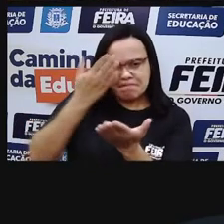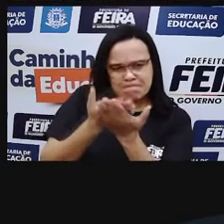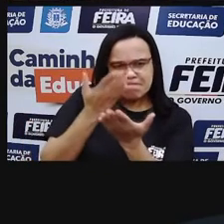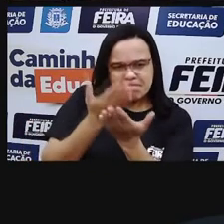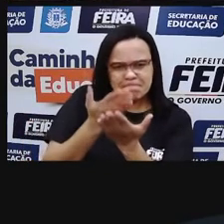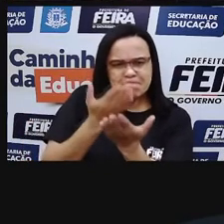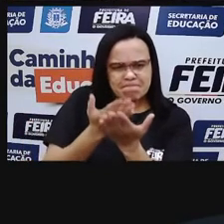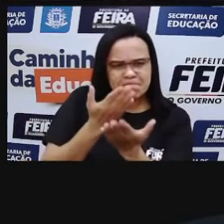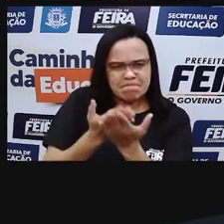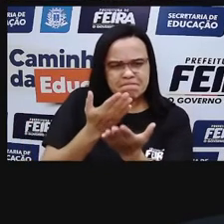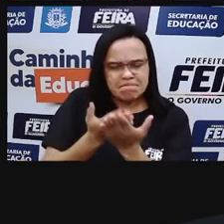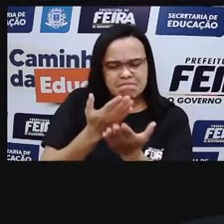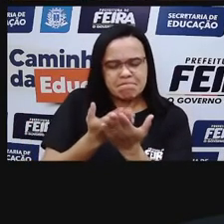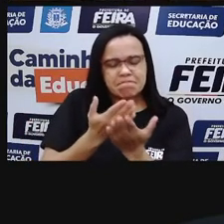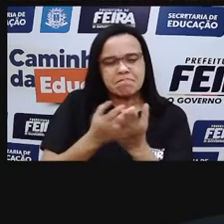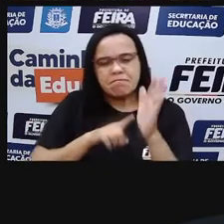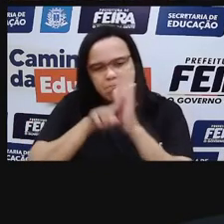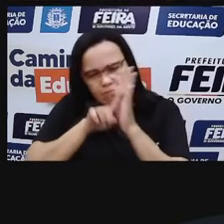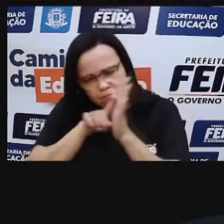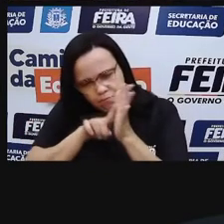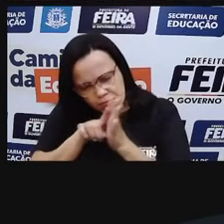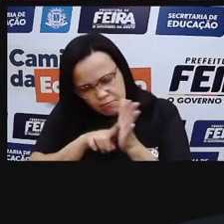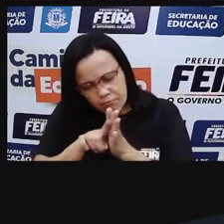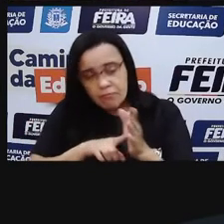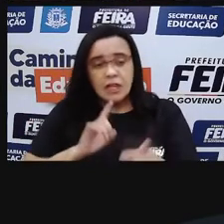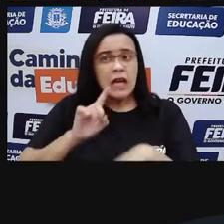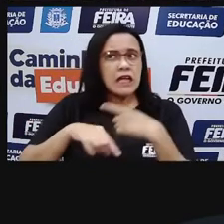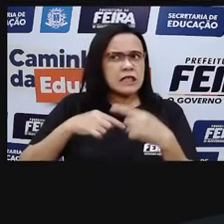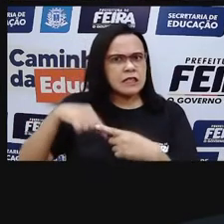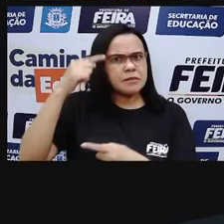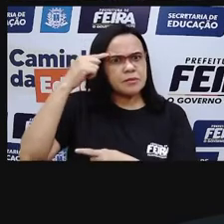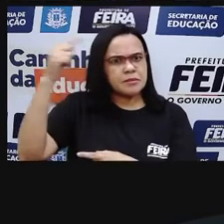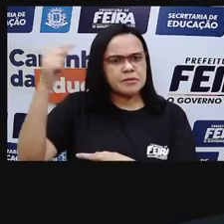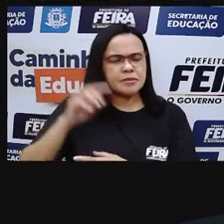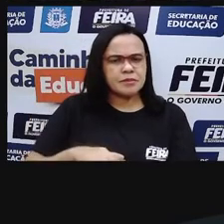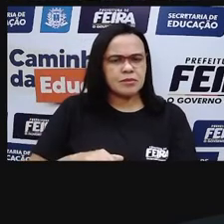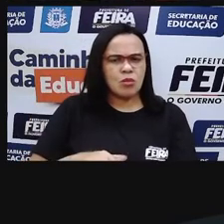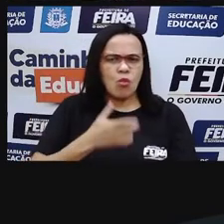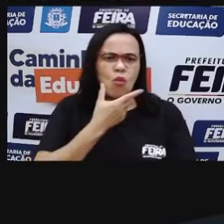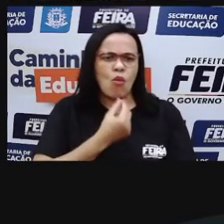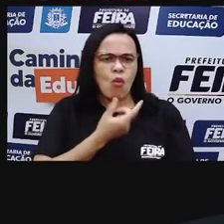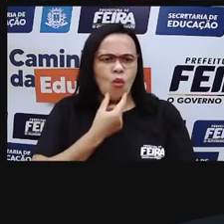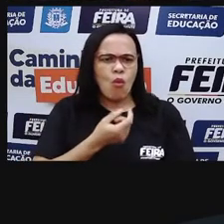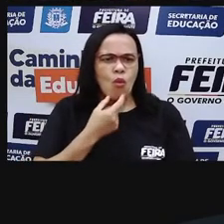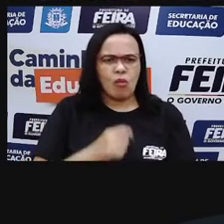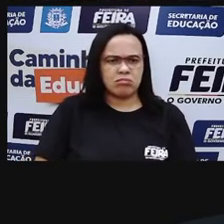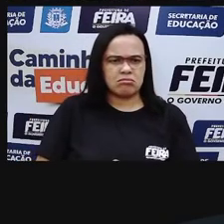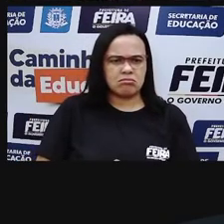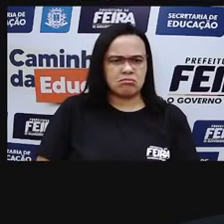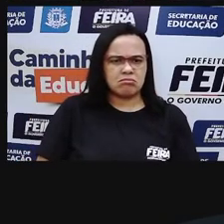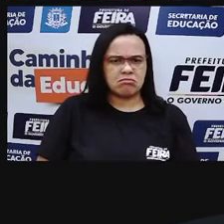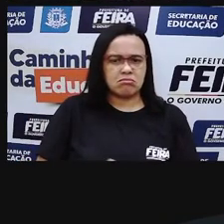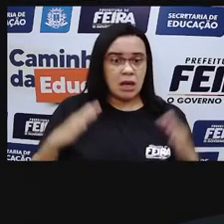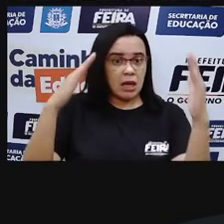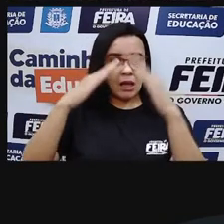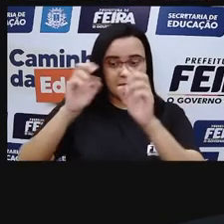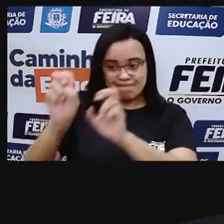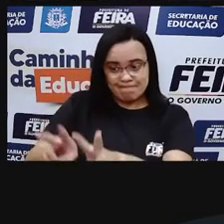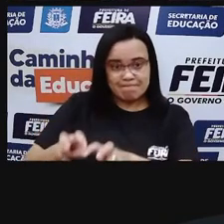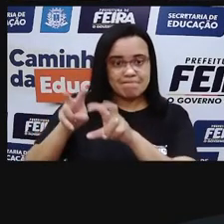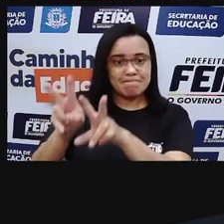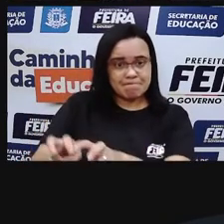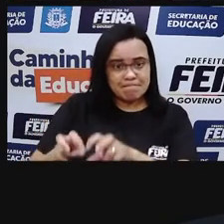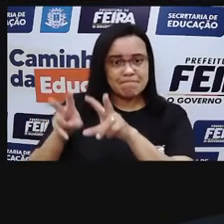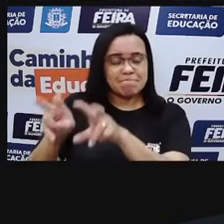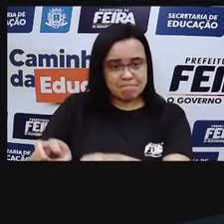Ele soube de alguém, né, que fazendeiros que entravam em contato com o